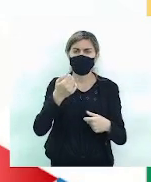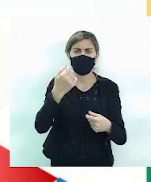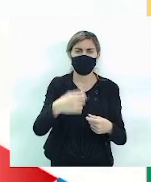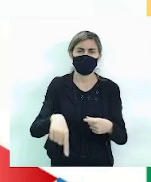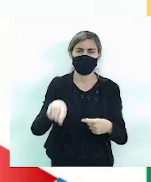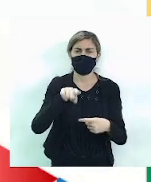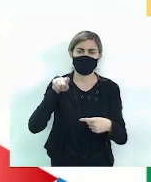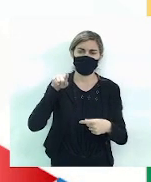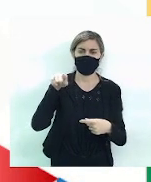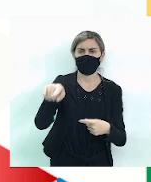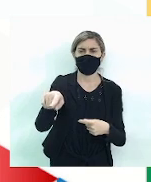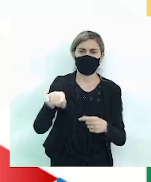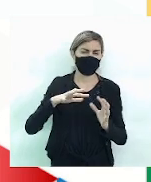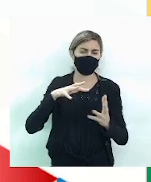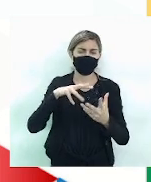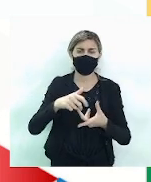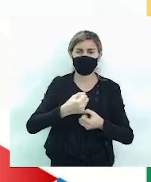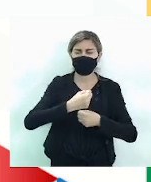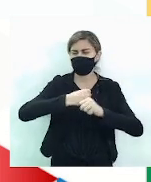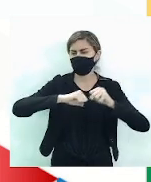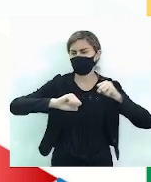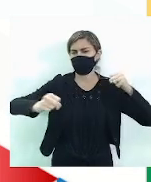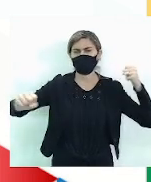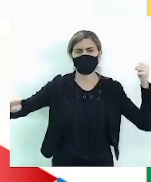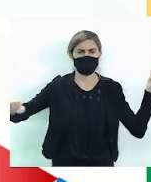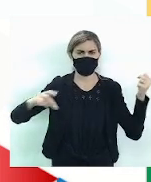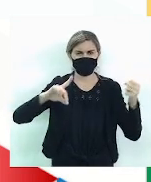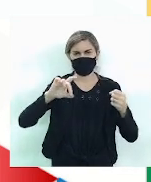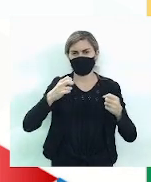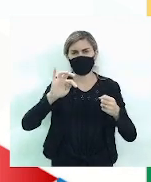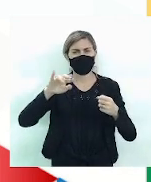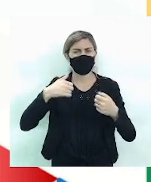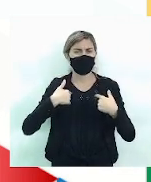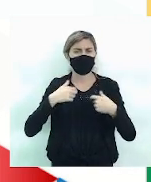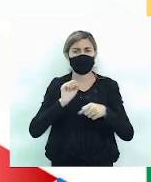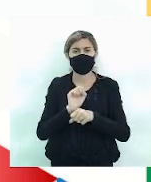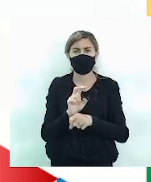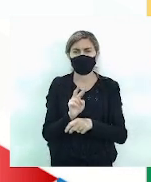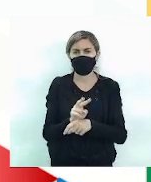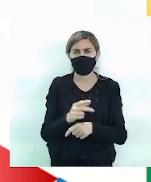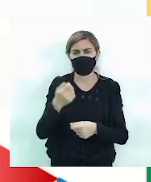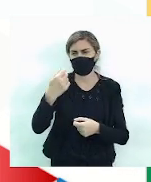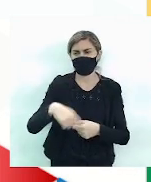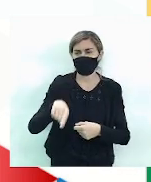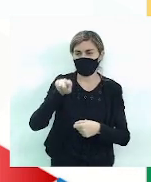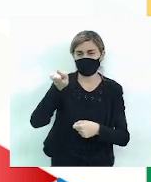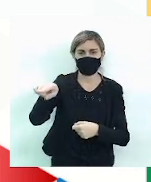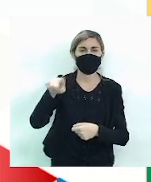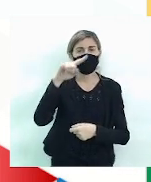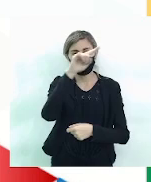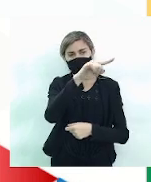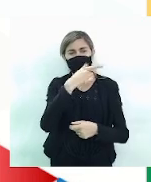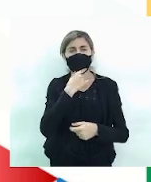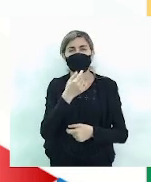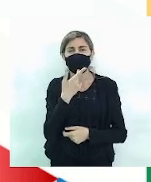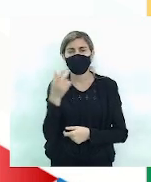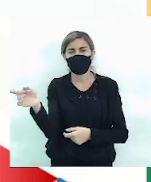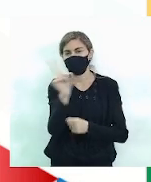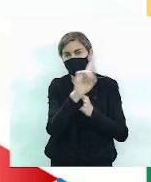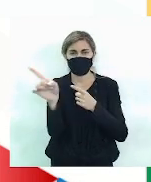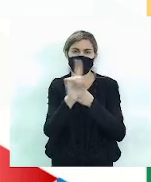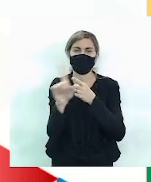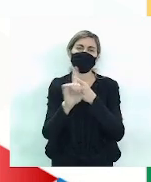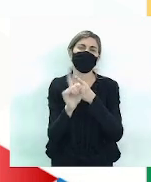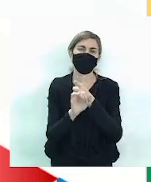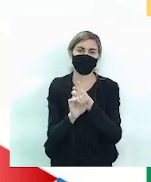de você, o mundo é grande e o destino me espera. Quando ele diz, eu não preciso de você, é exatamente lá o rapaz que